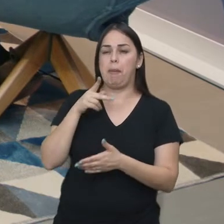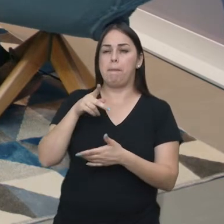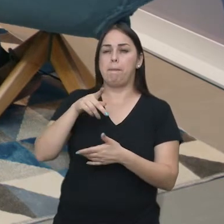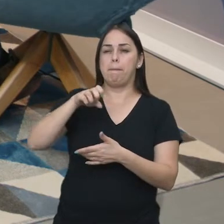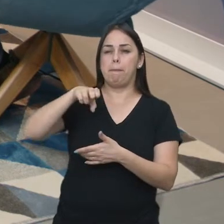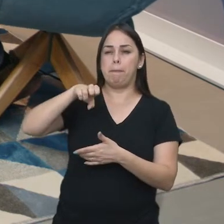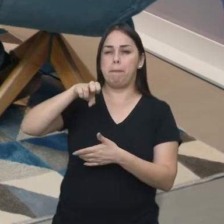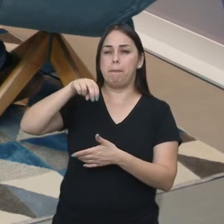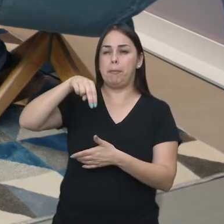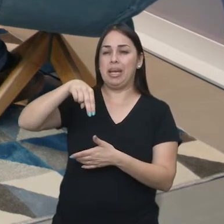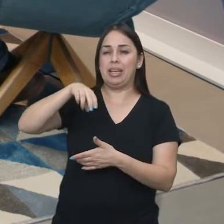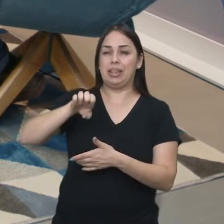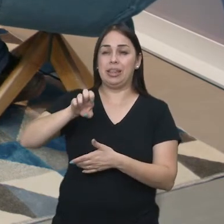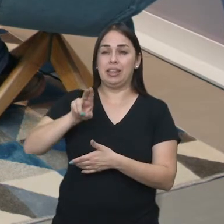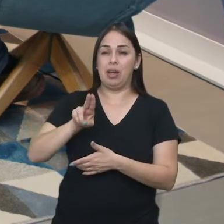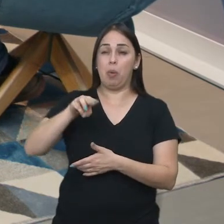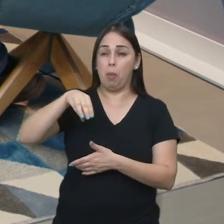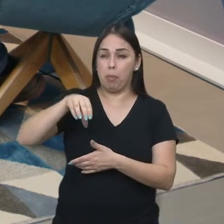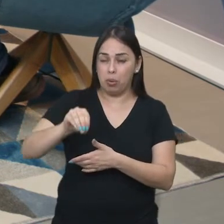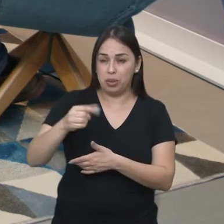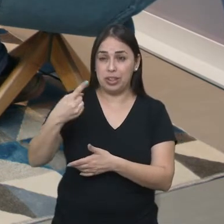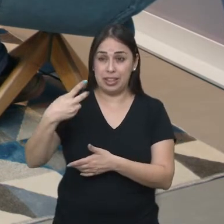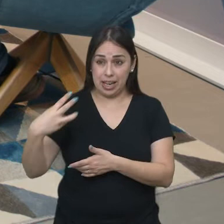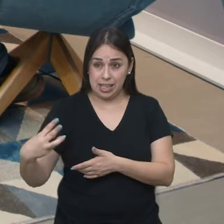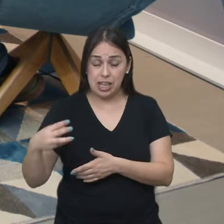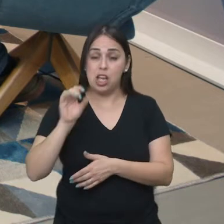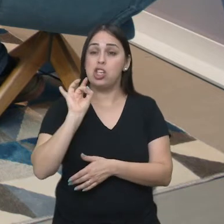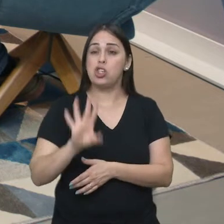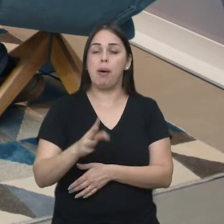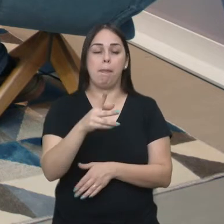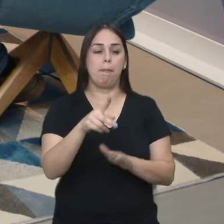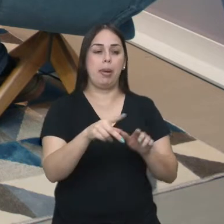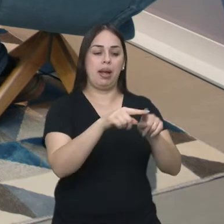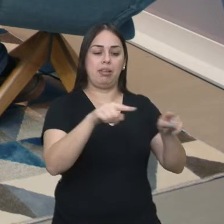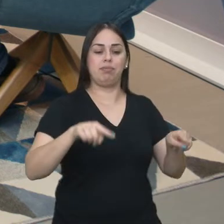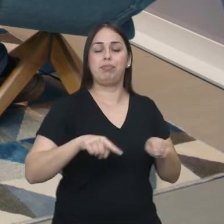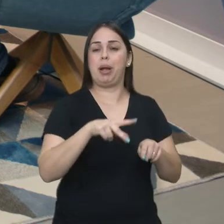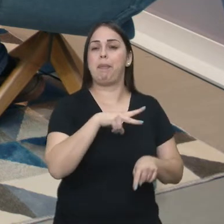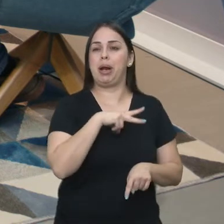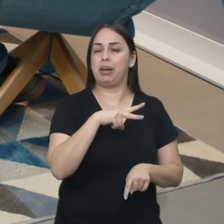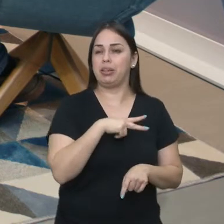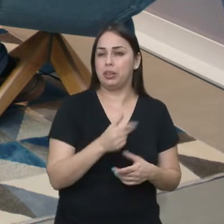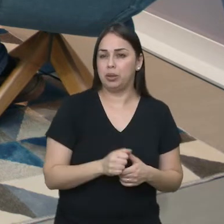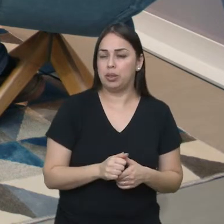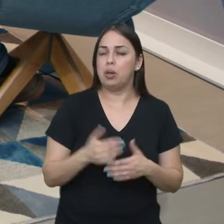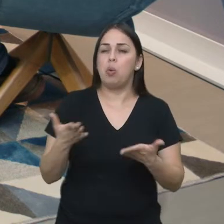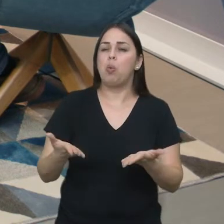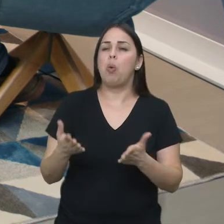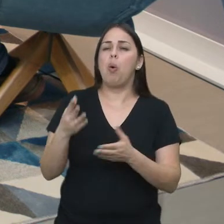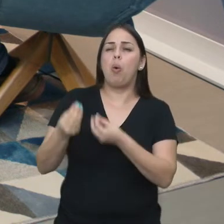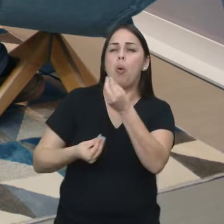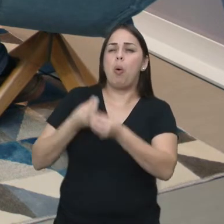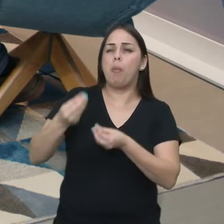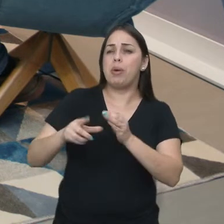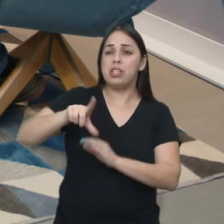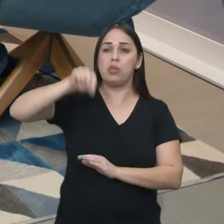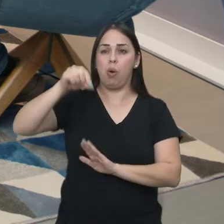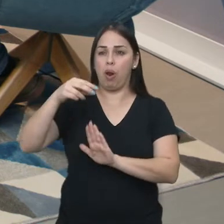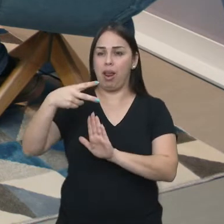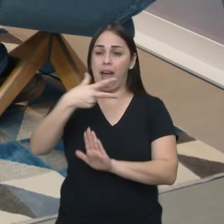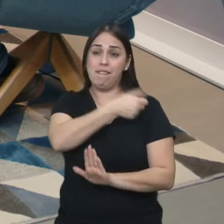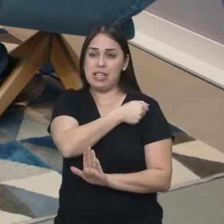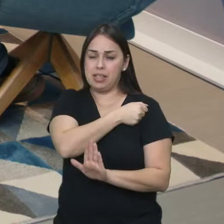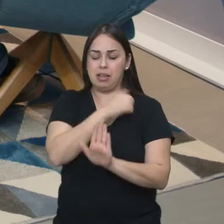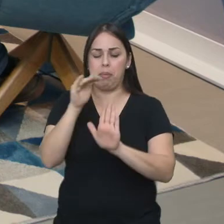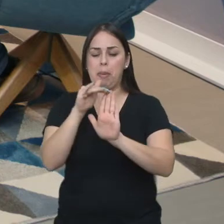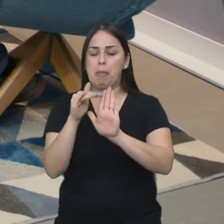13, Pneumo 23 são disponíveis apenas na rede particular, meningite B também. Qual que é o critério?